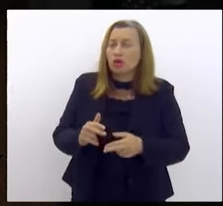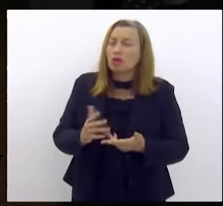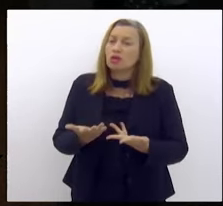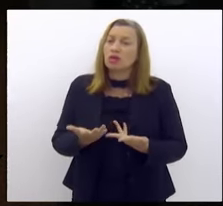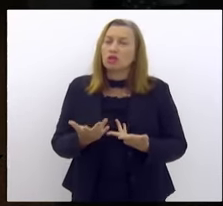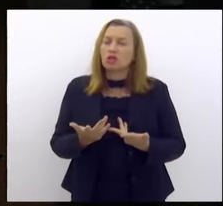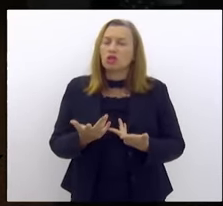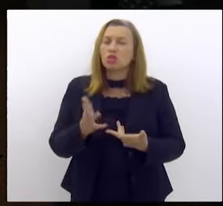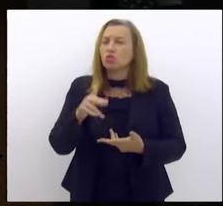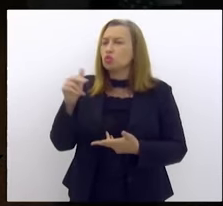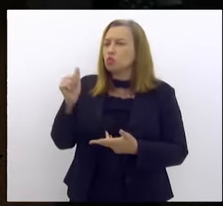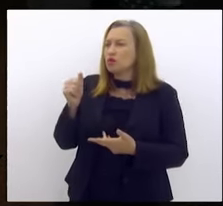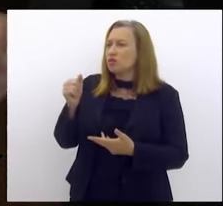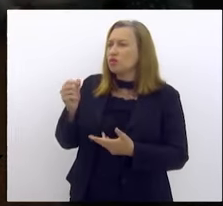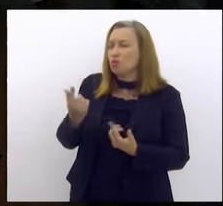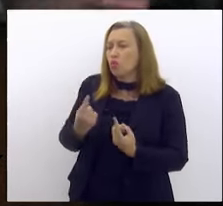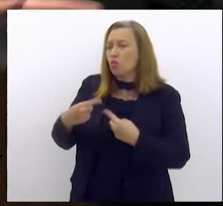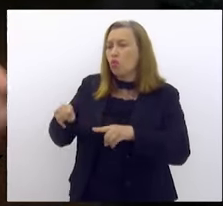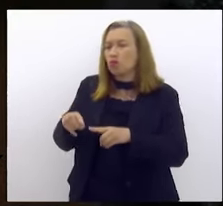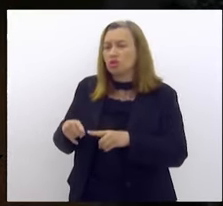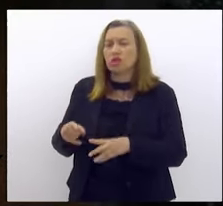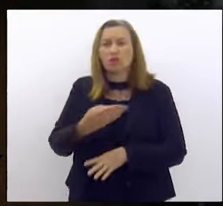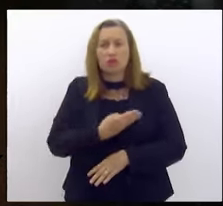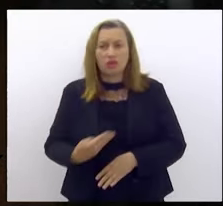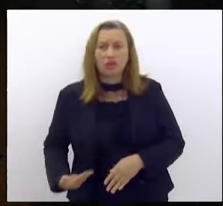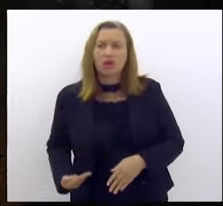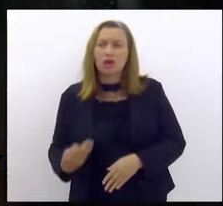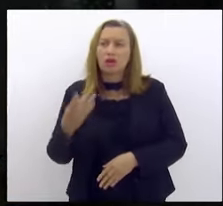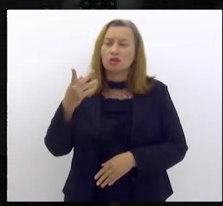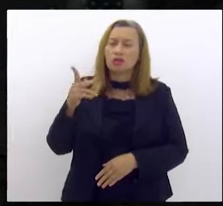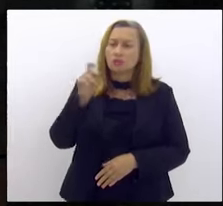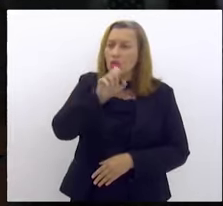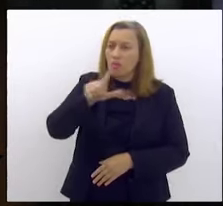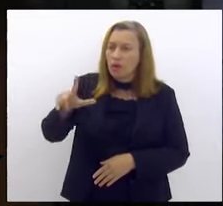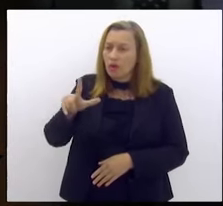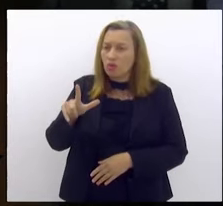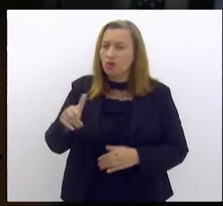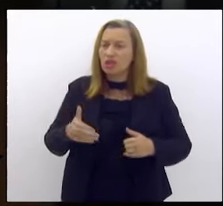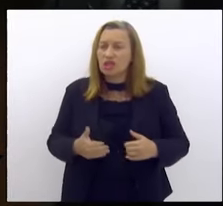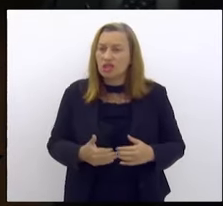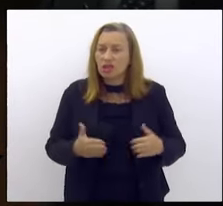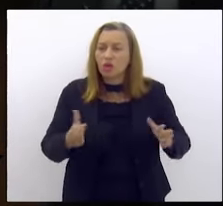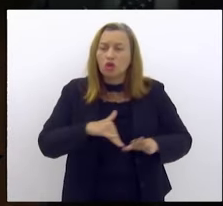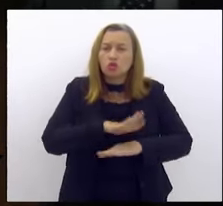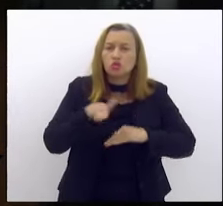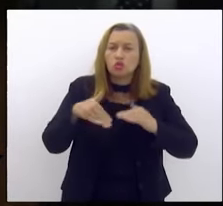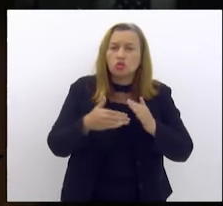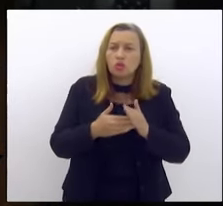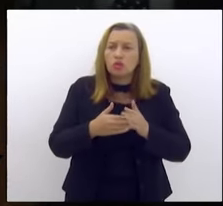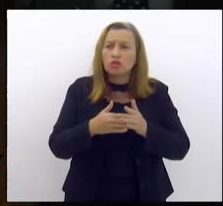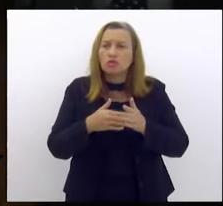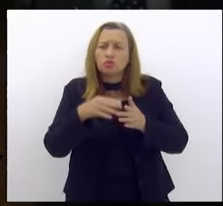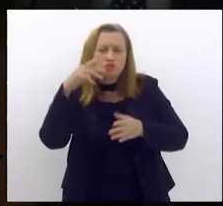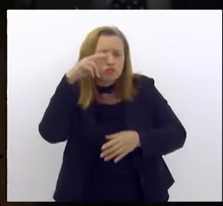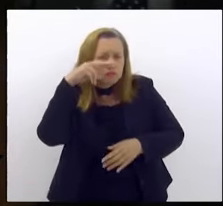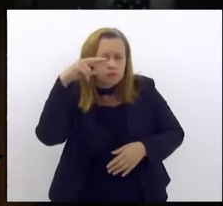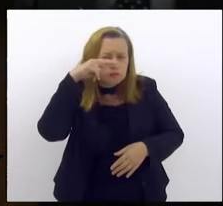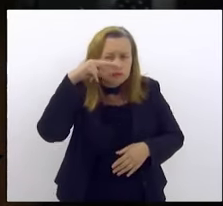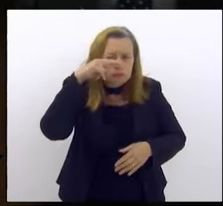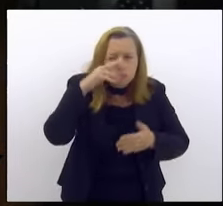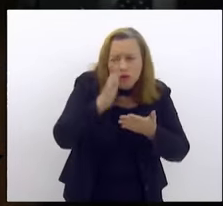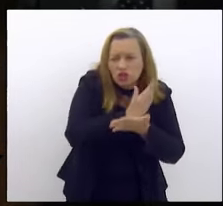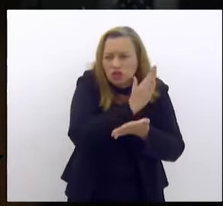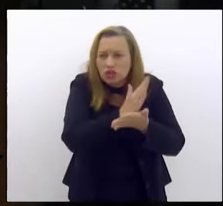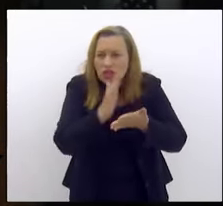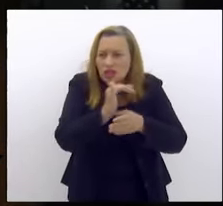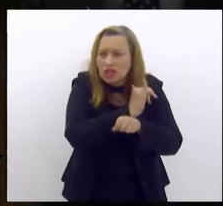governador pessoa física. O deputado Poubel foi um que inaugurou toda uma rotina de investigações, de denúncias, fez